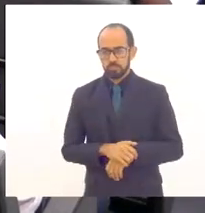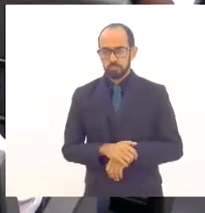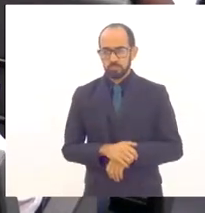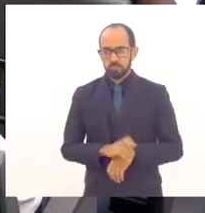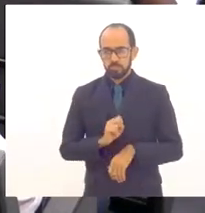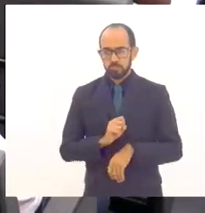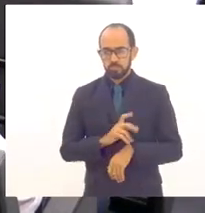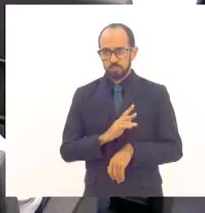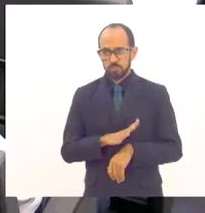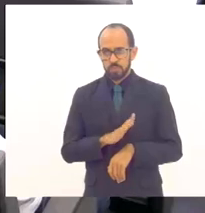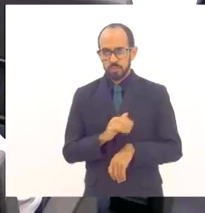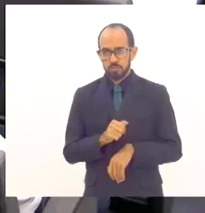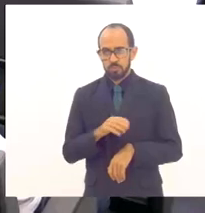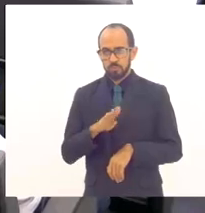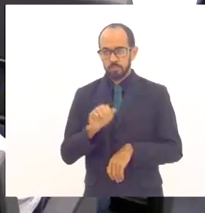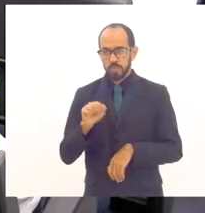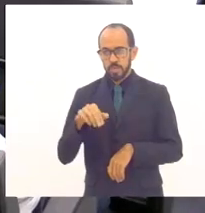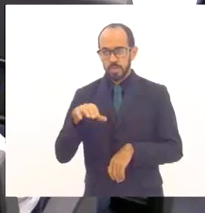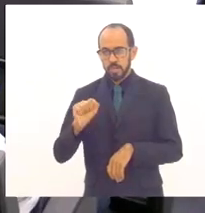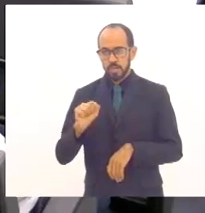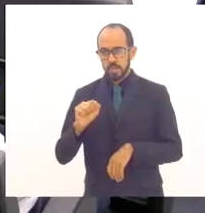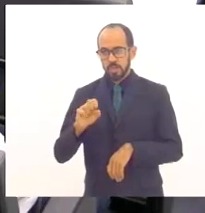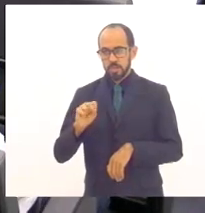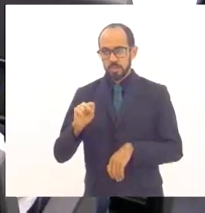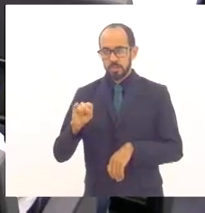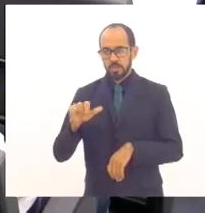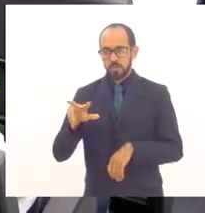lá, por favor. Bianca Silva, também,